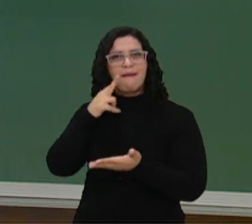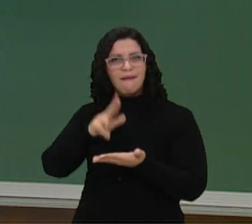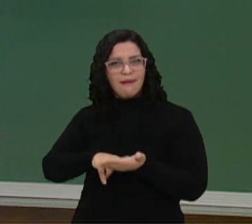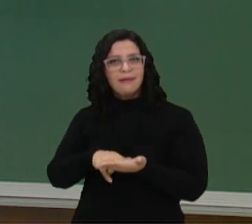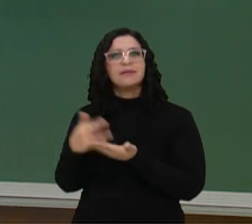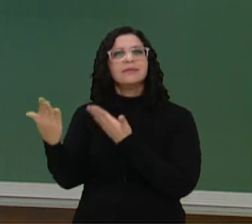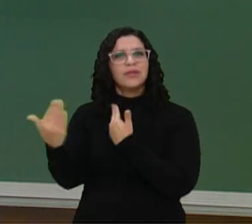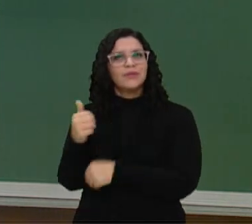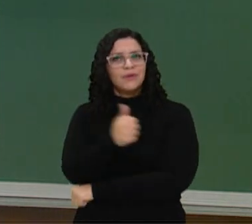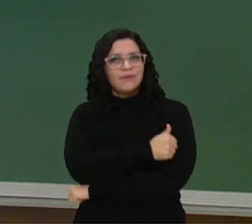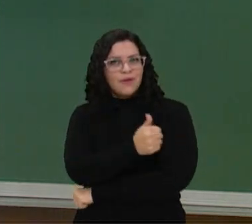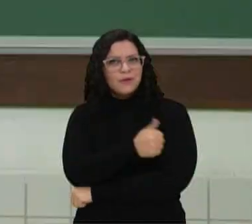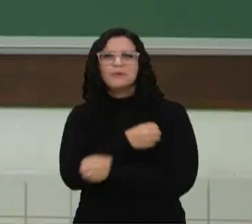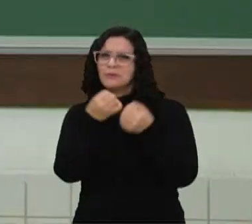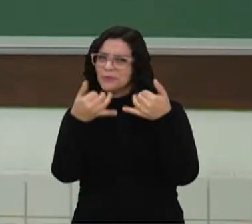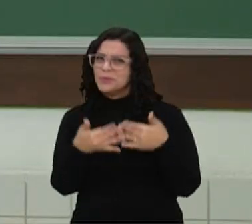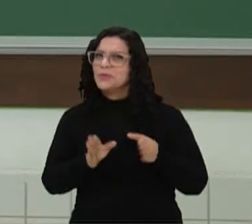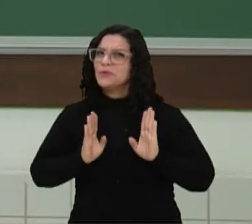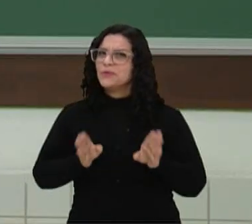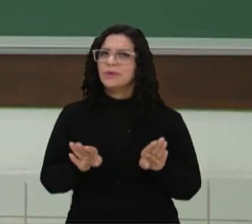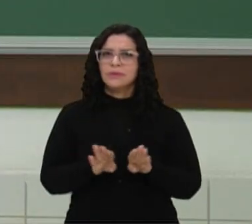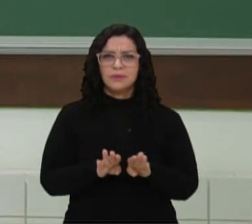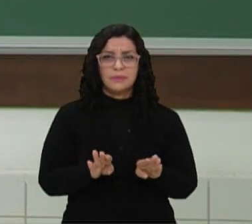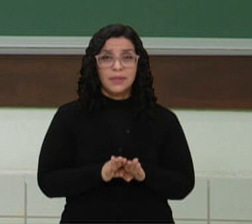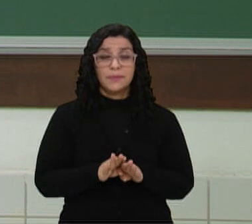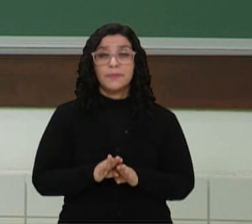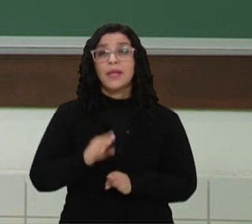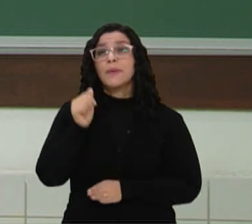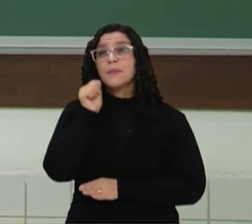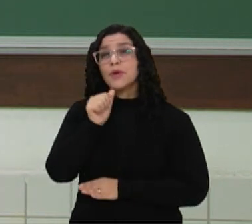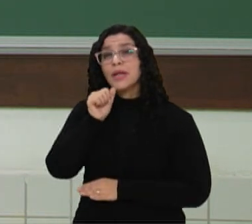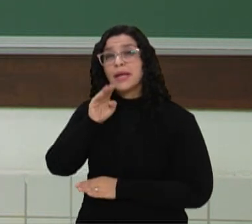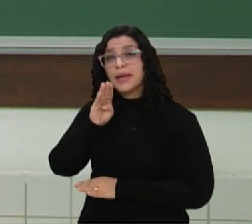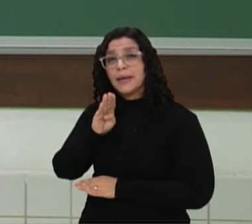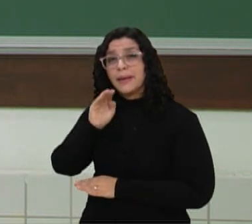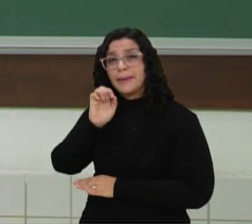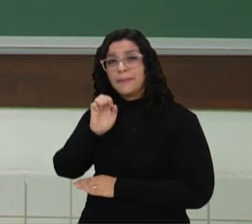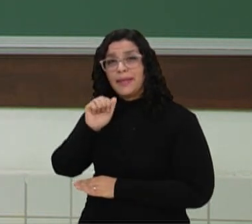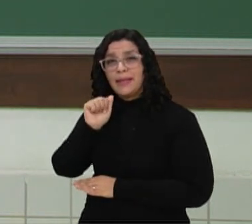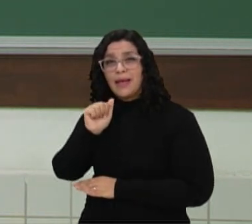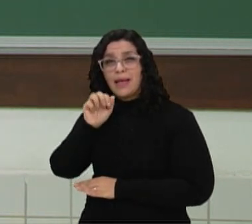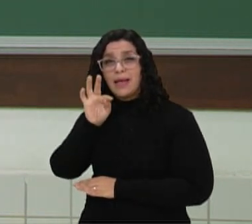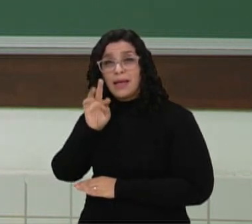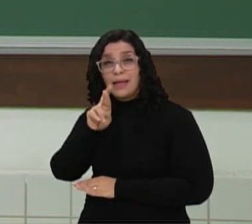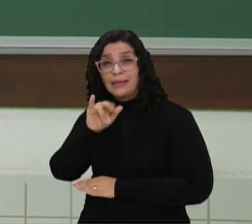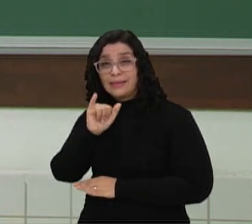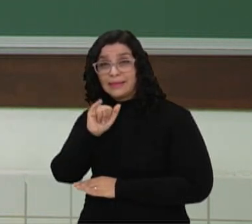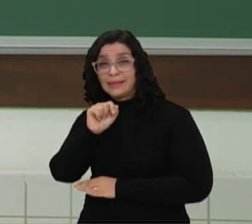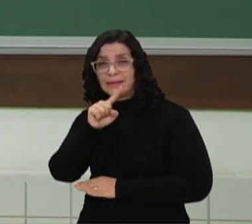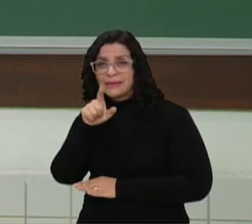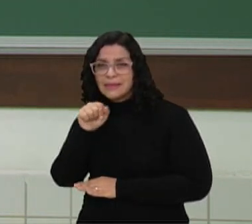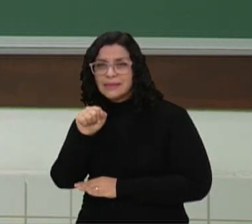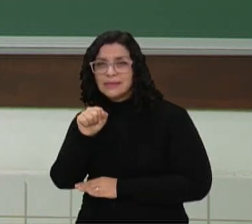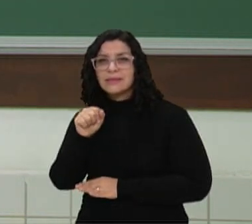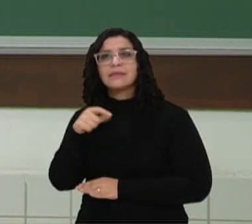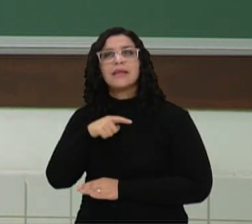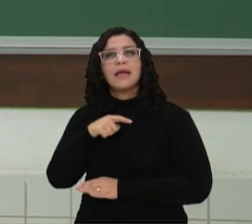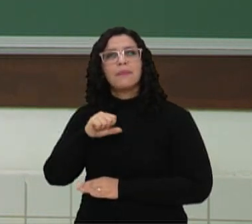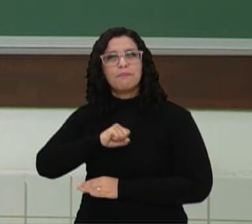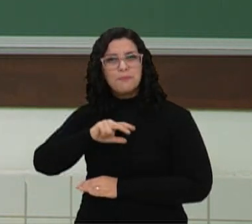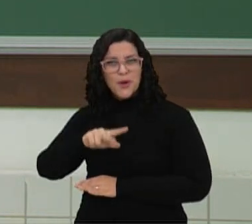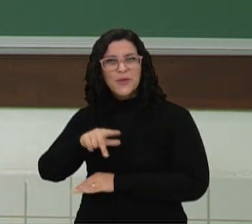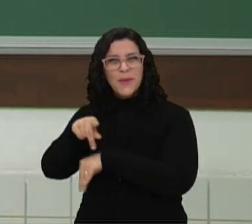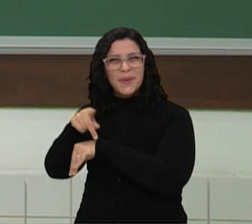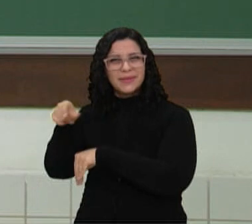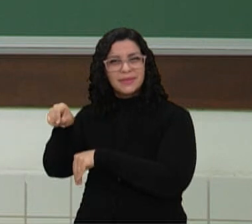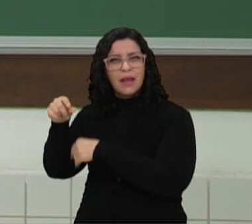a um jovem estudante, como eu já mencionei. A Beatriz Sofia Alves, que é a autora portuguesa da carta, ela fala